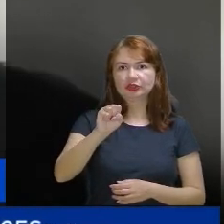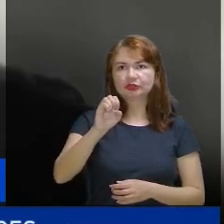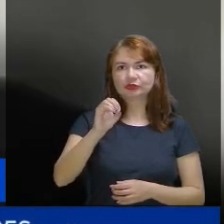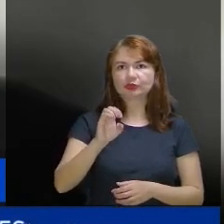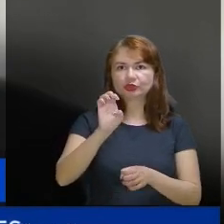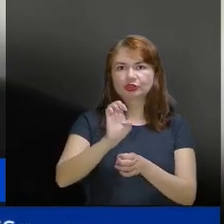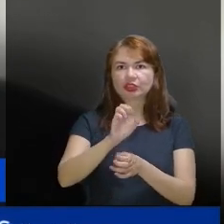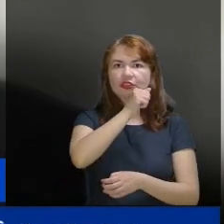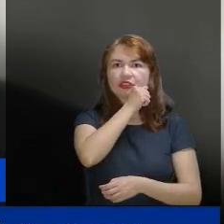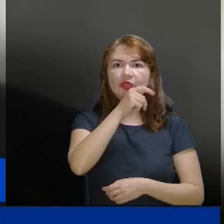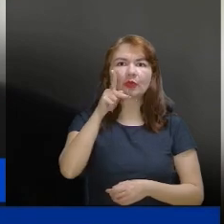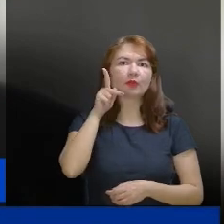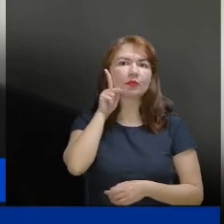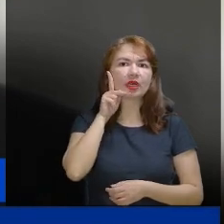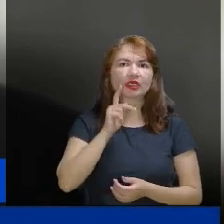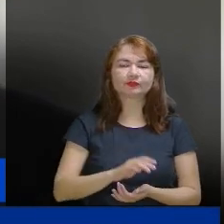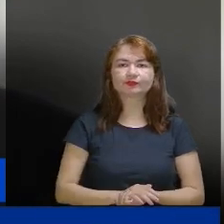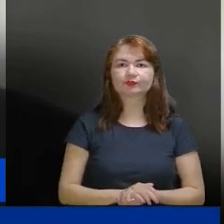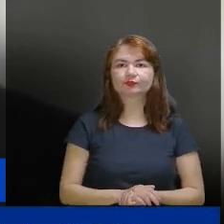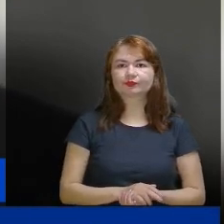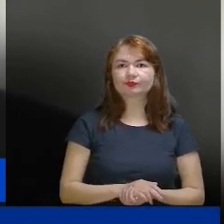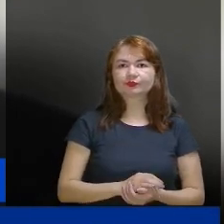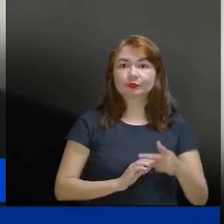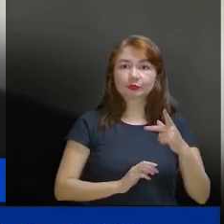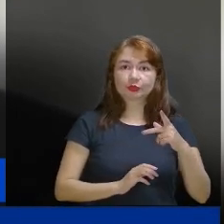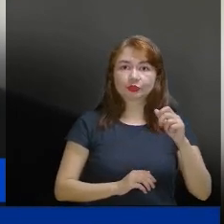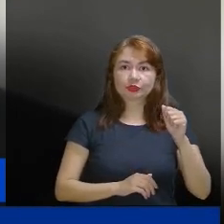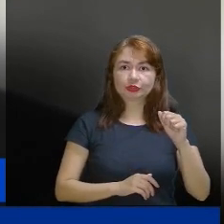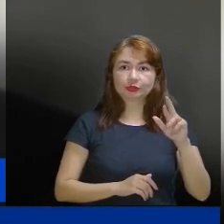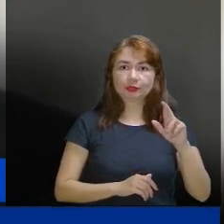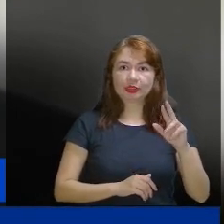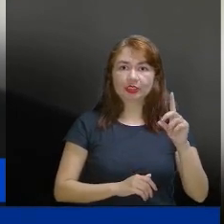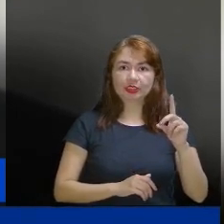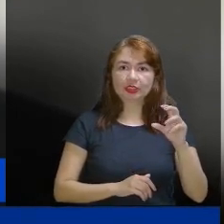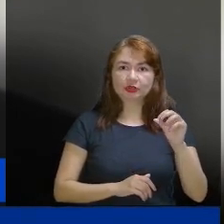que os autodeclarados pardos chega ao percentual de